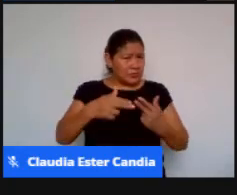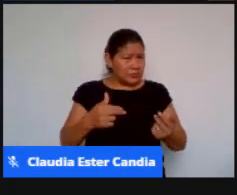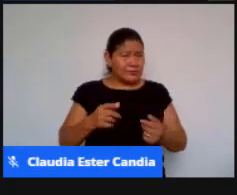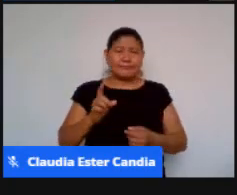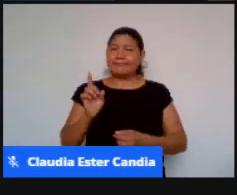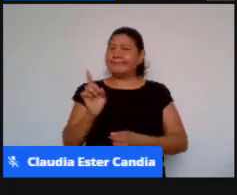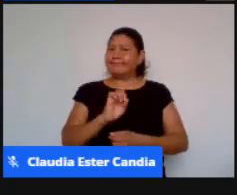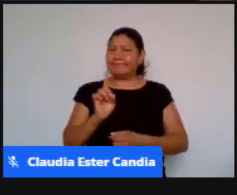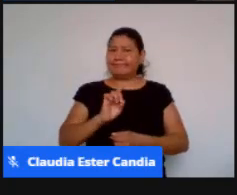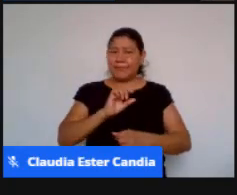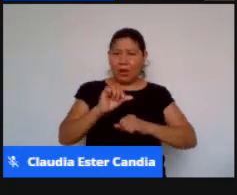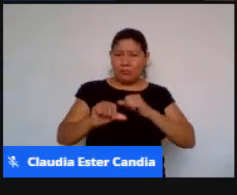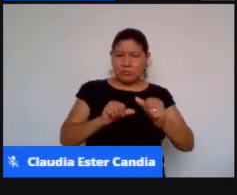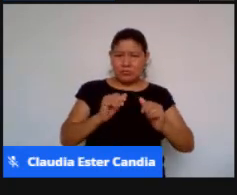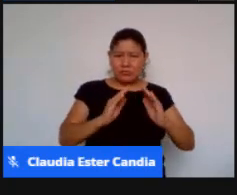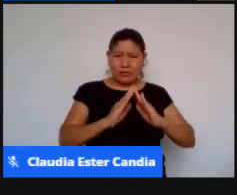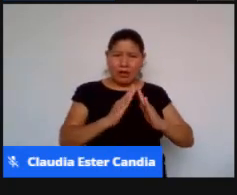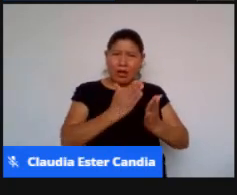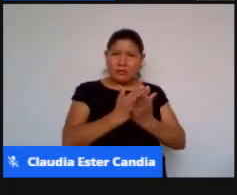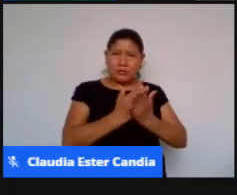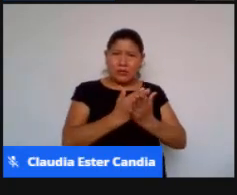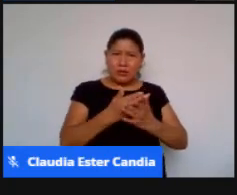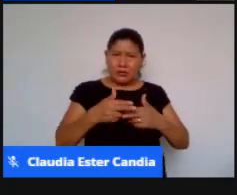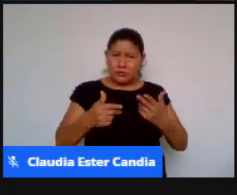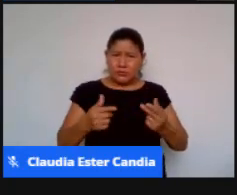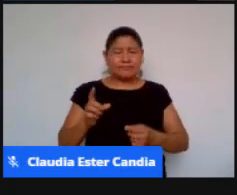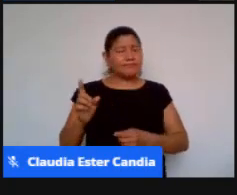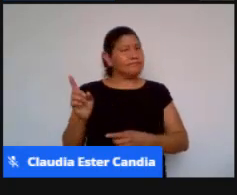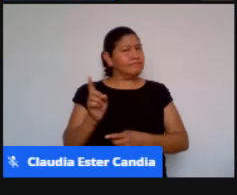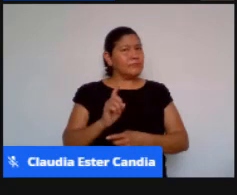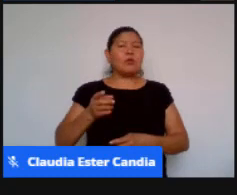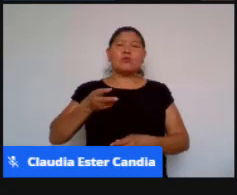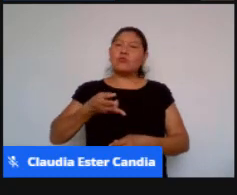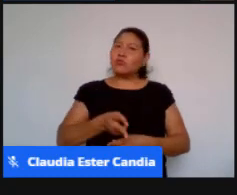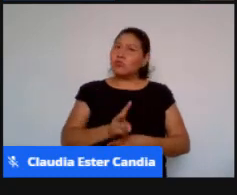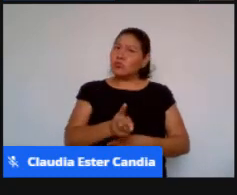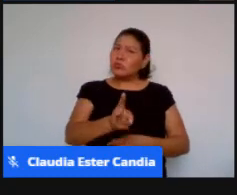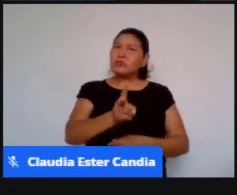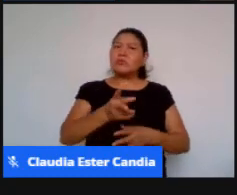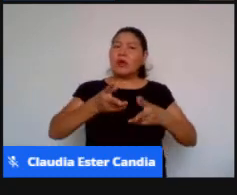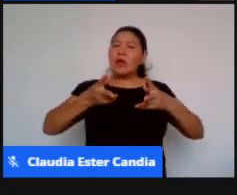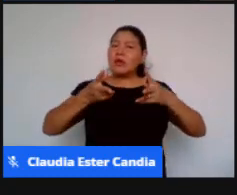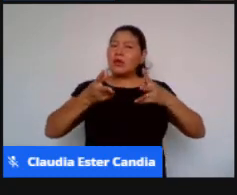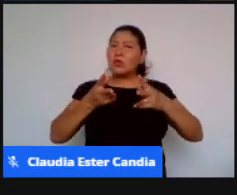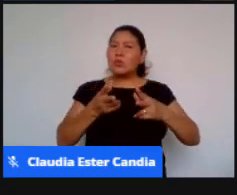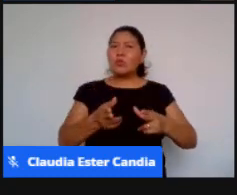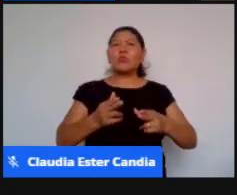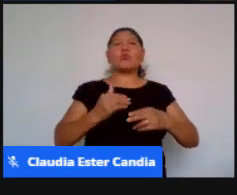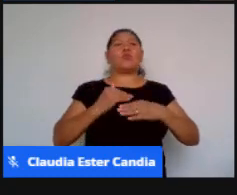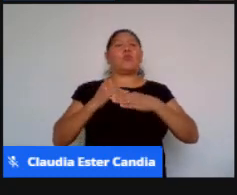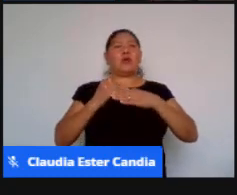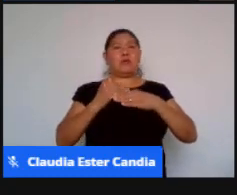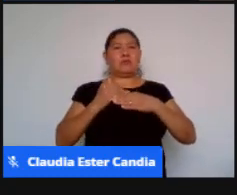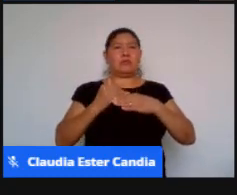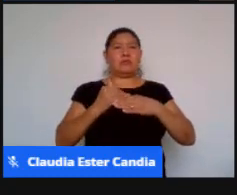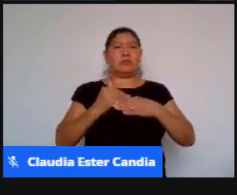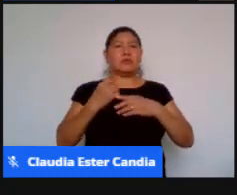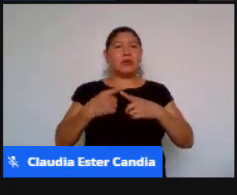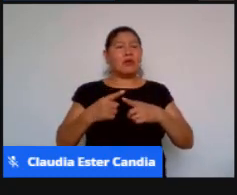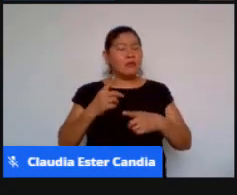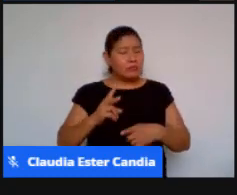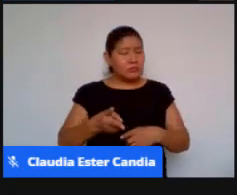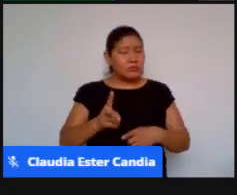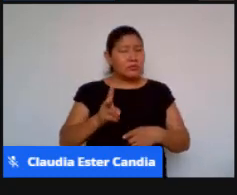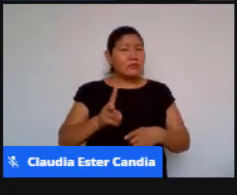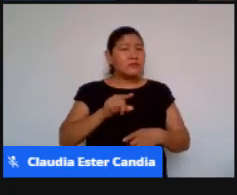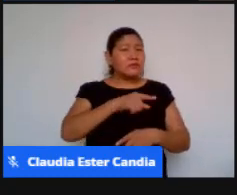a escola proporciona para vocês, né? As plataformas, né? O caderno, a forma com que